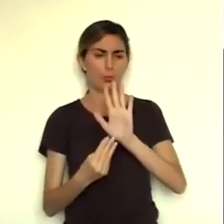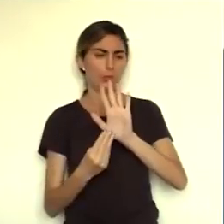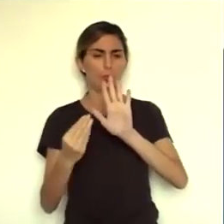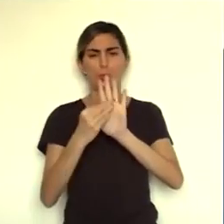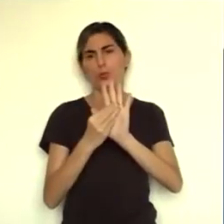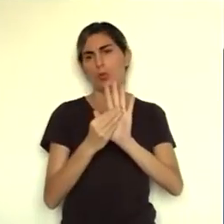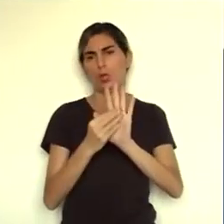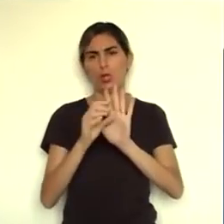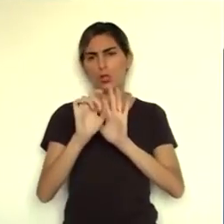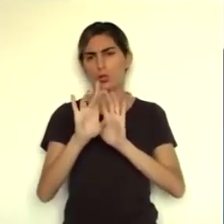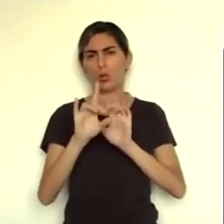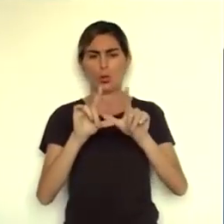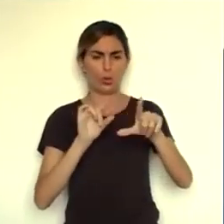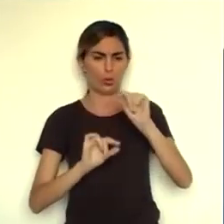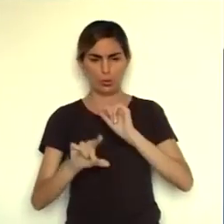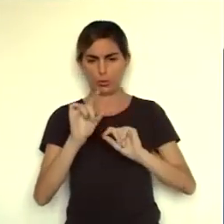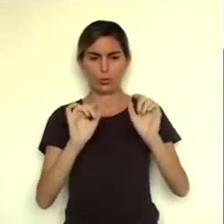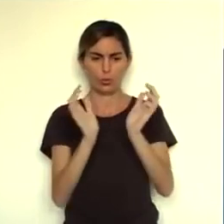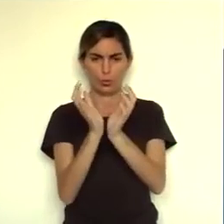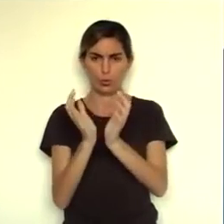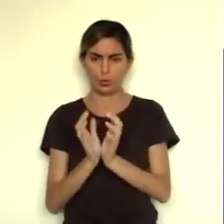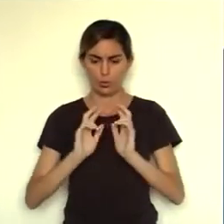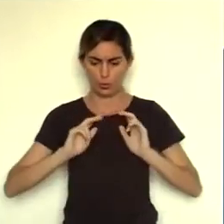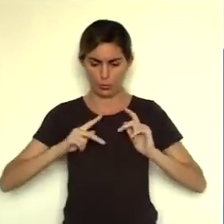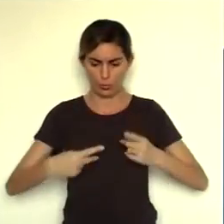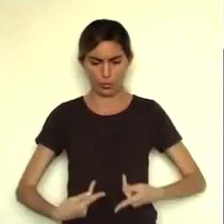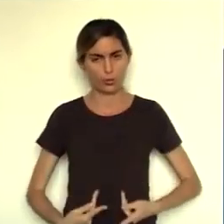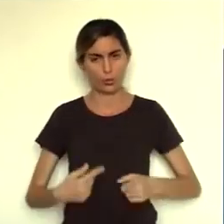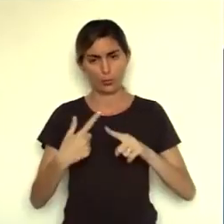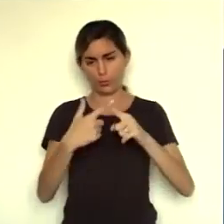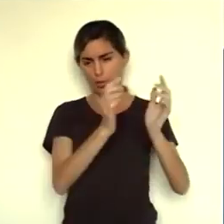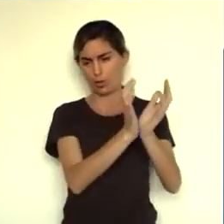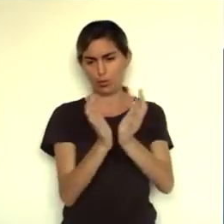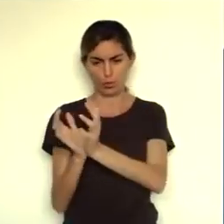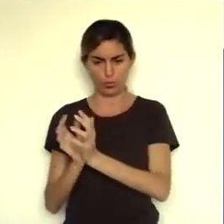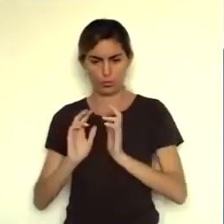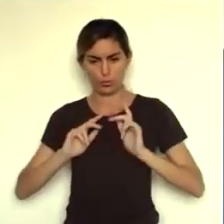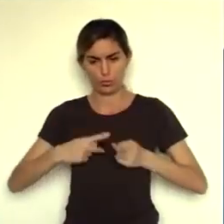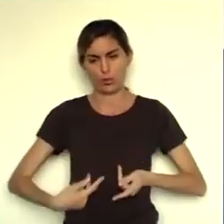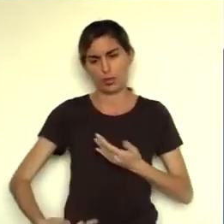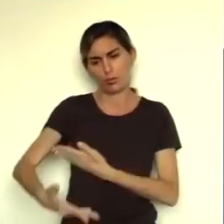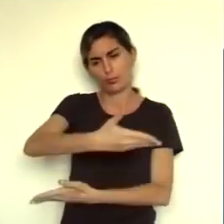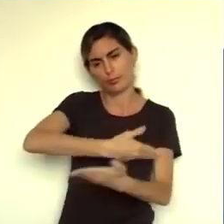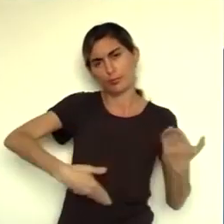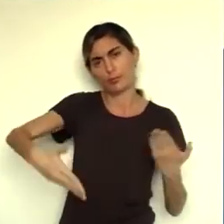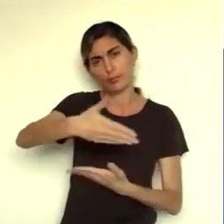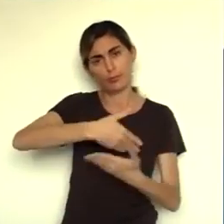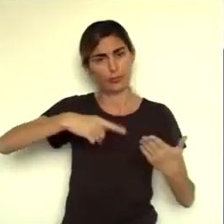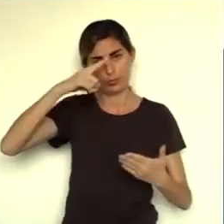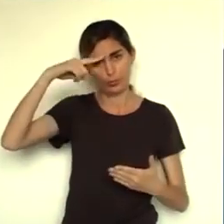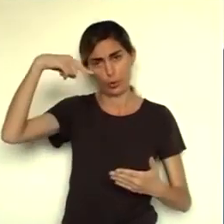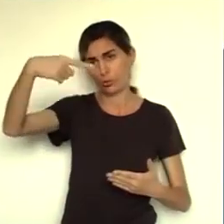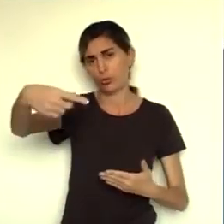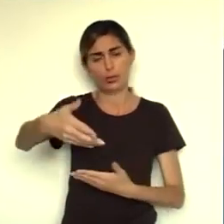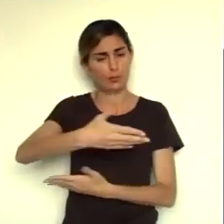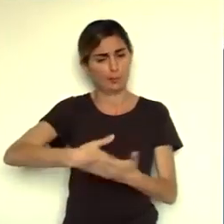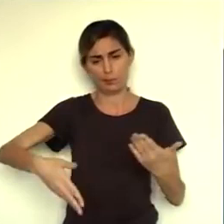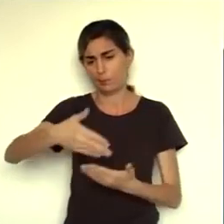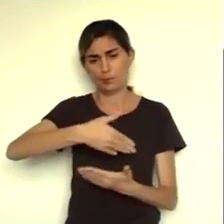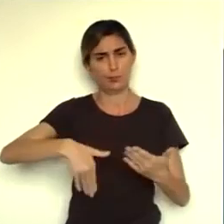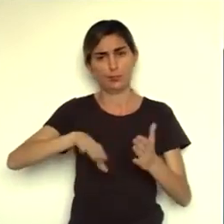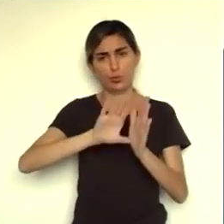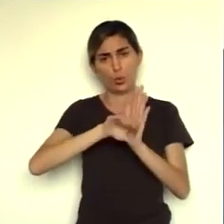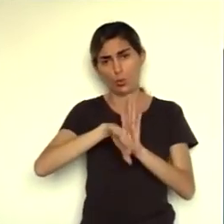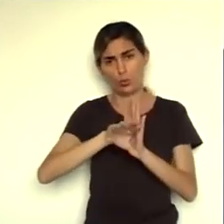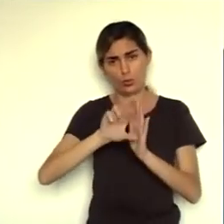agrega tanto para essa classificação de grupos humanos. Por quê? Porque os grupos humanos, eles se interrelacionam o tempo todo.